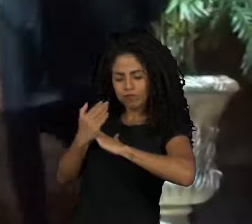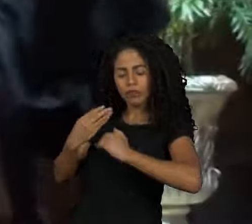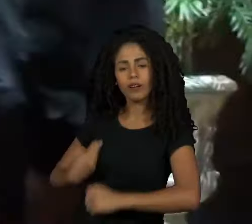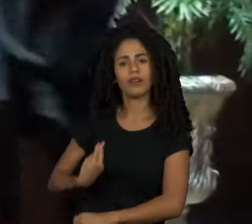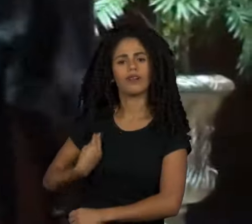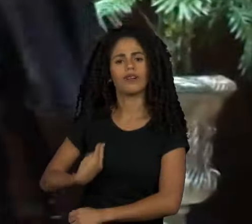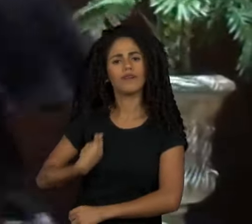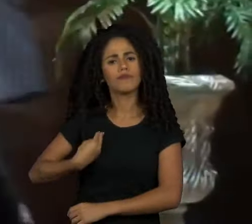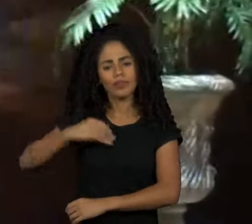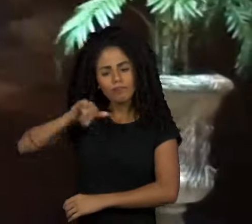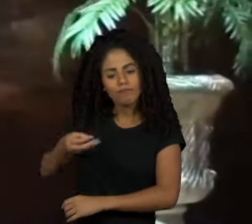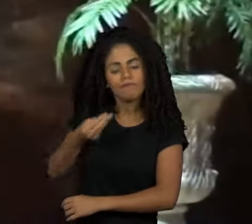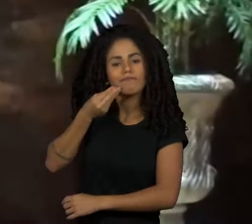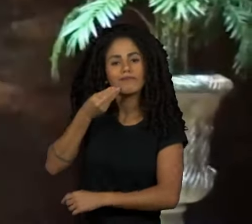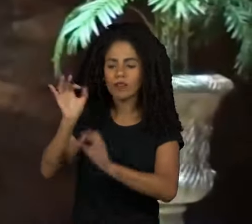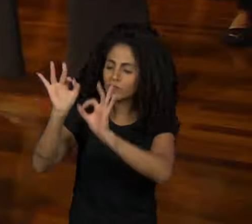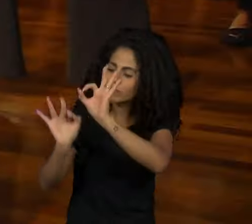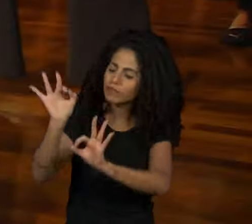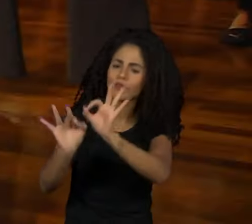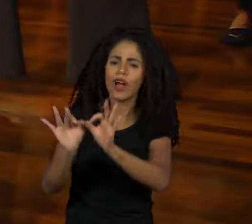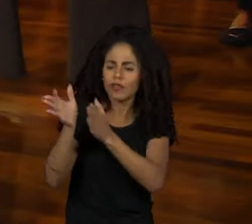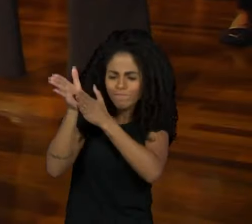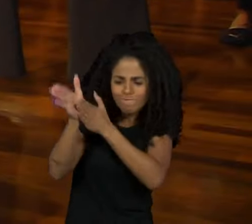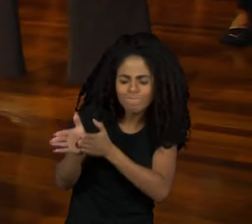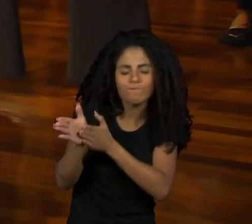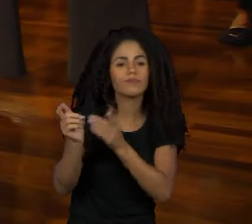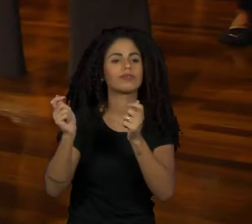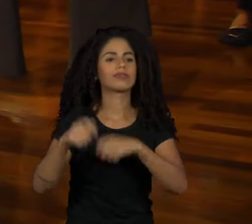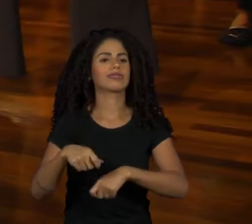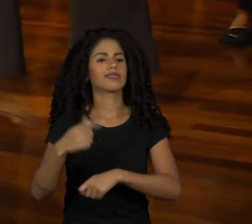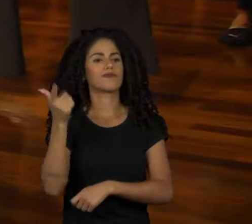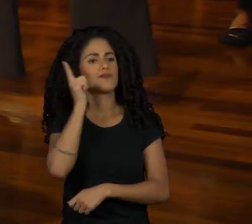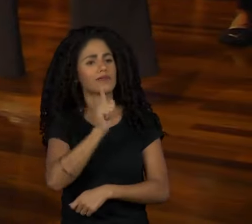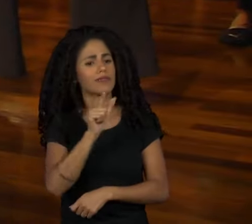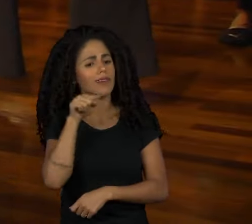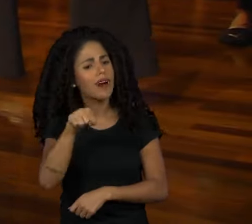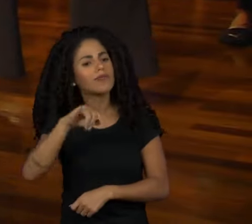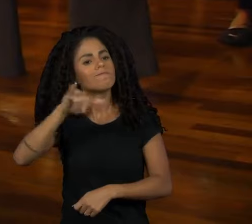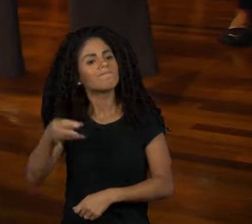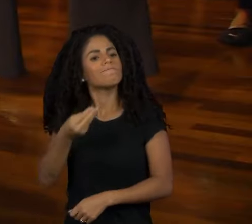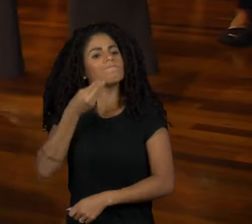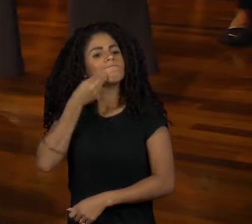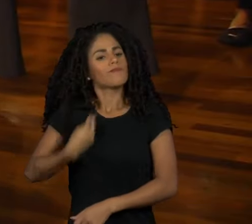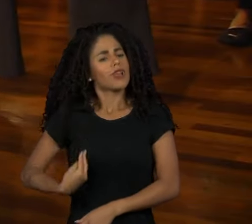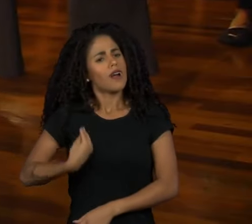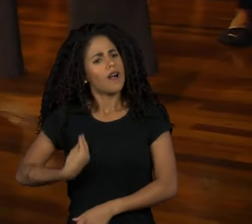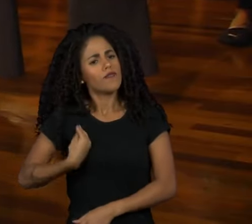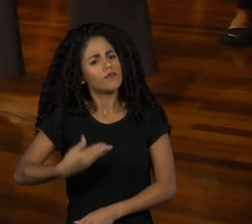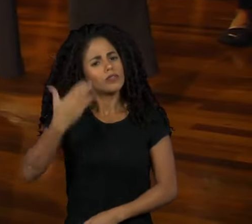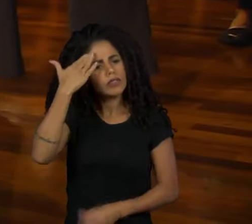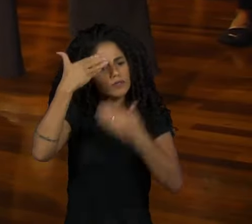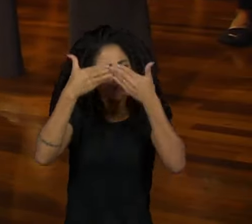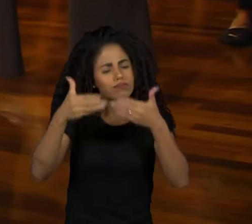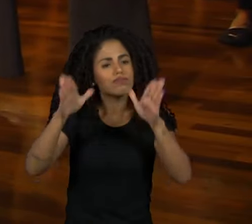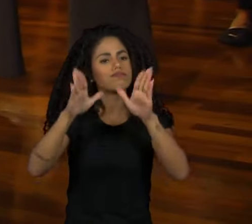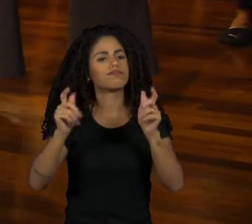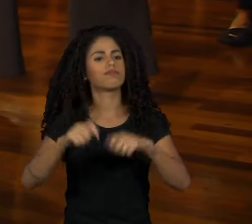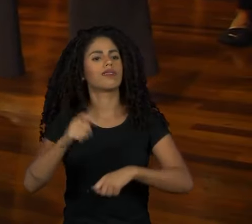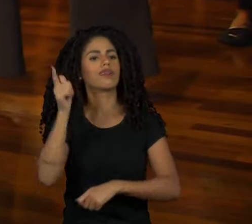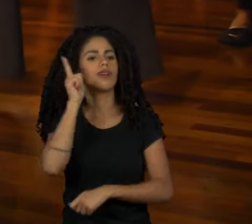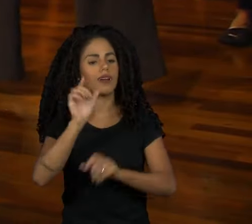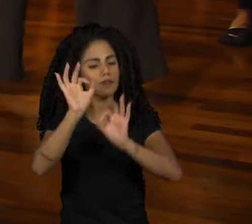oportunidade, né, através desse projeto. É um novo horizonte, né? É uma nova possibilidade, uma nova inserção. É